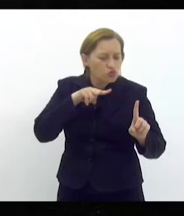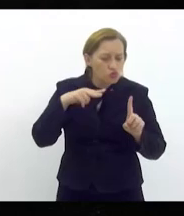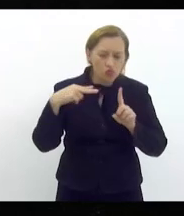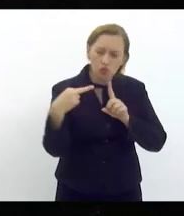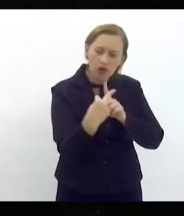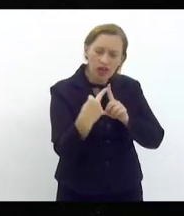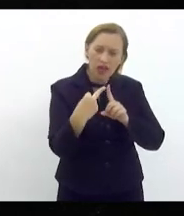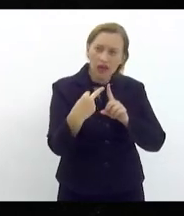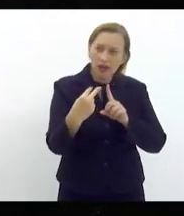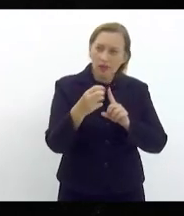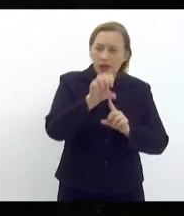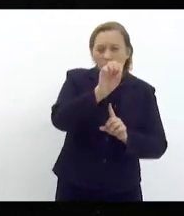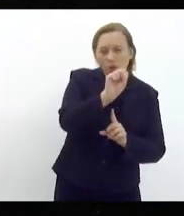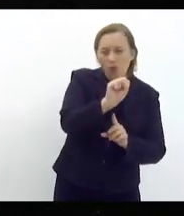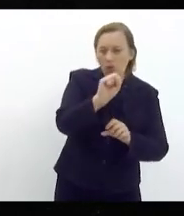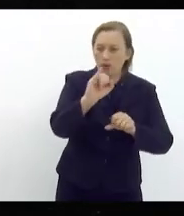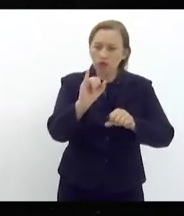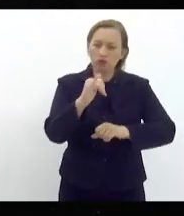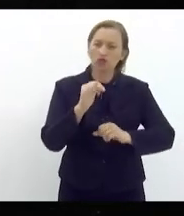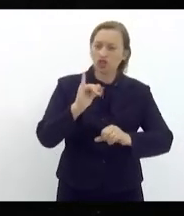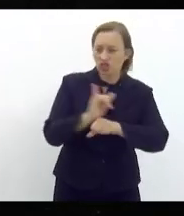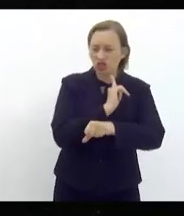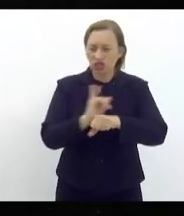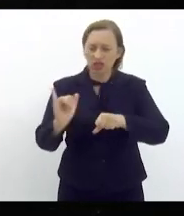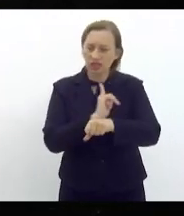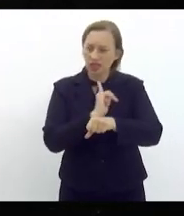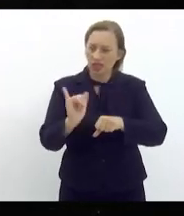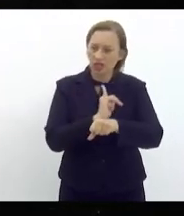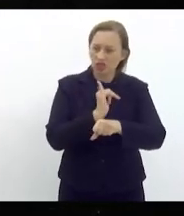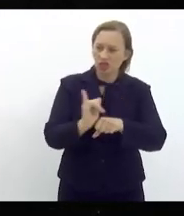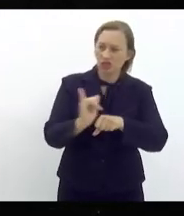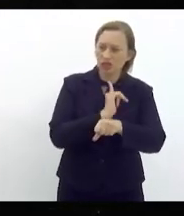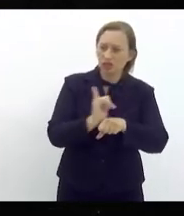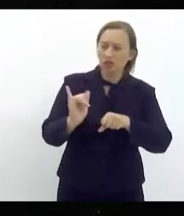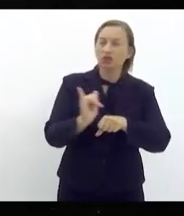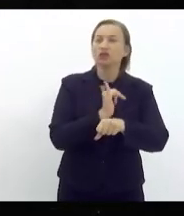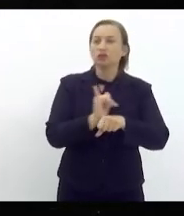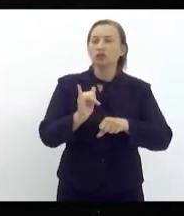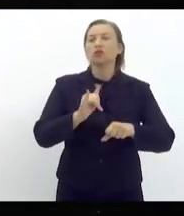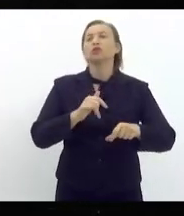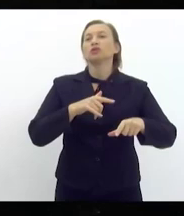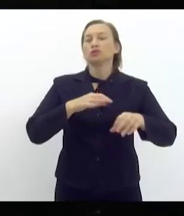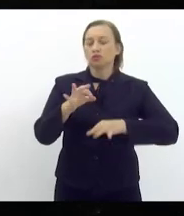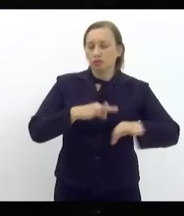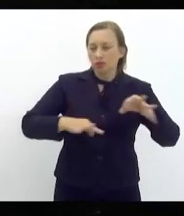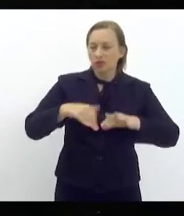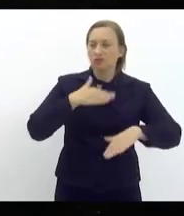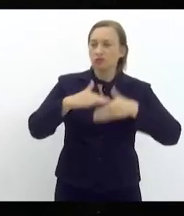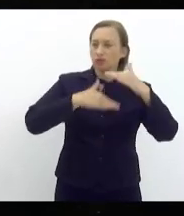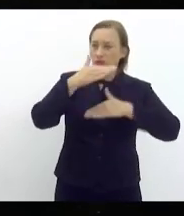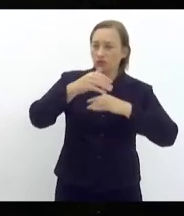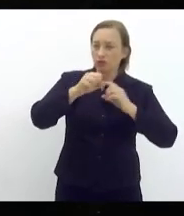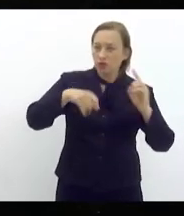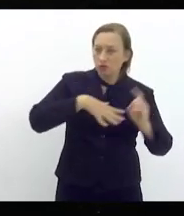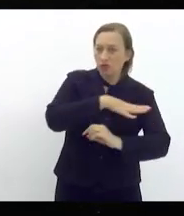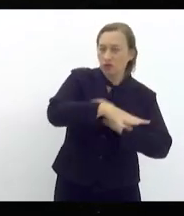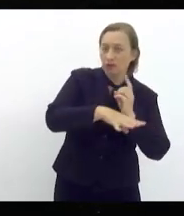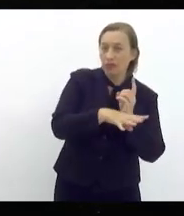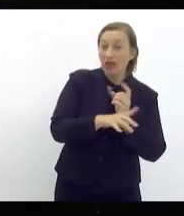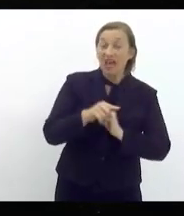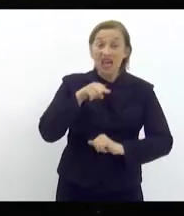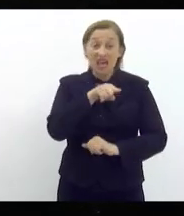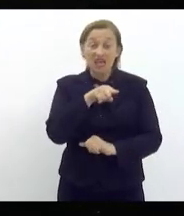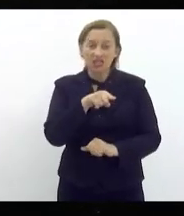oito missões do Plano de Desenvolvimento Econômico e Social. E aí, esse orçamento não pode